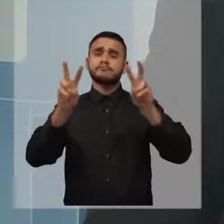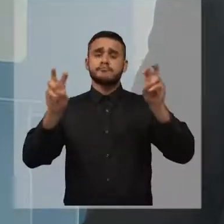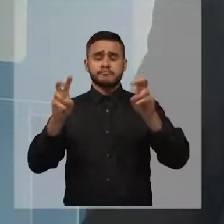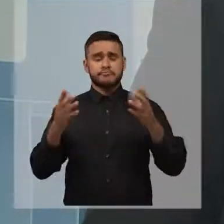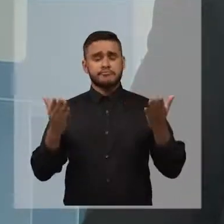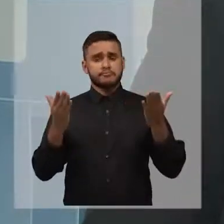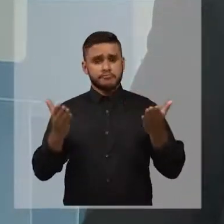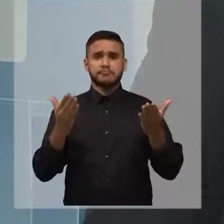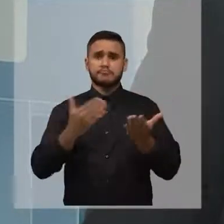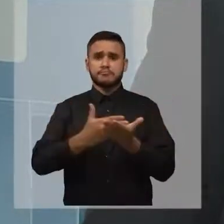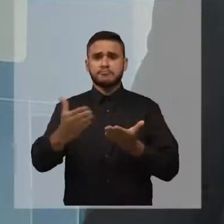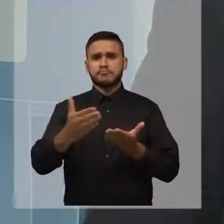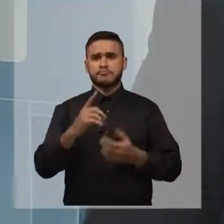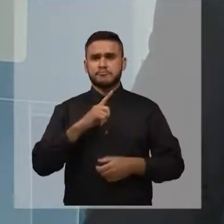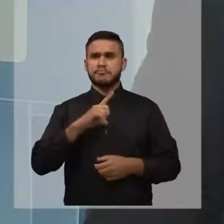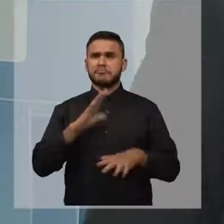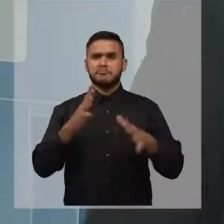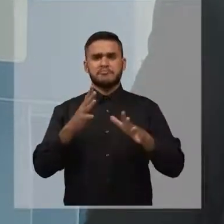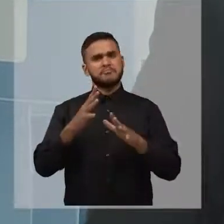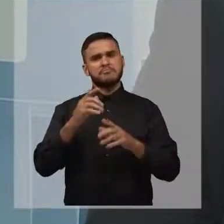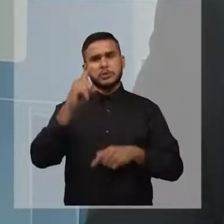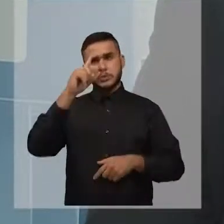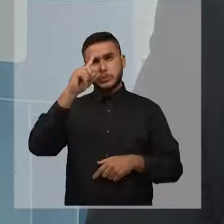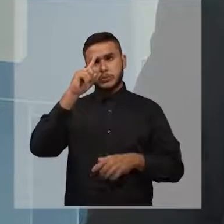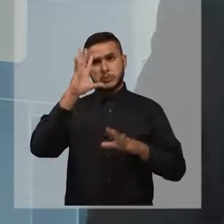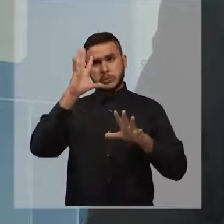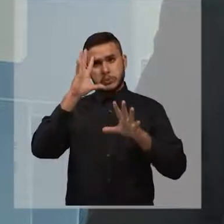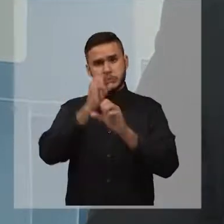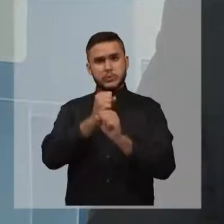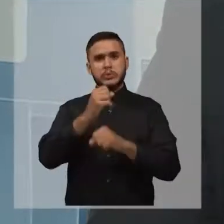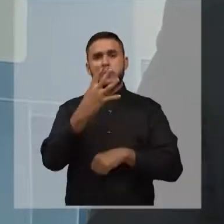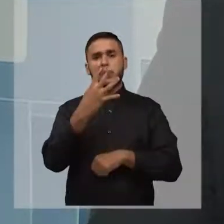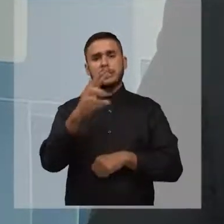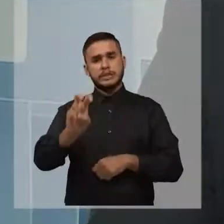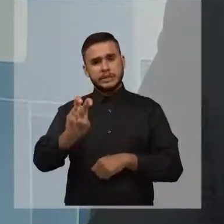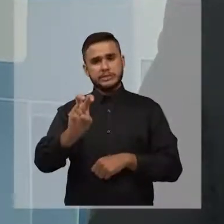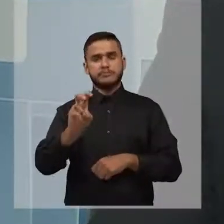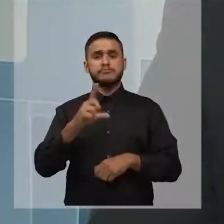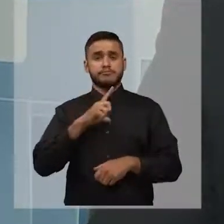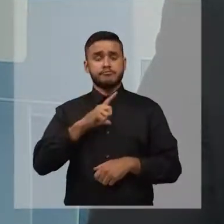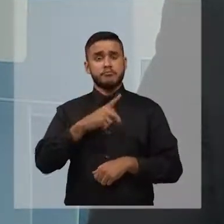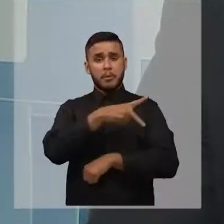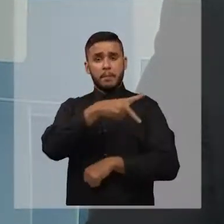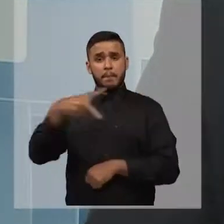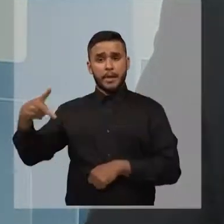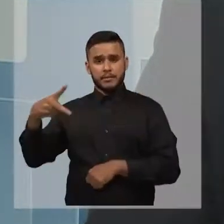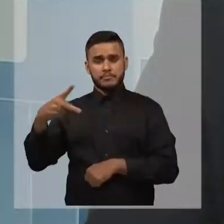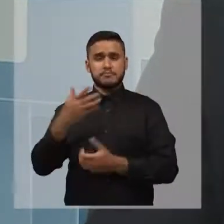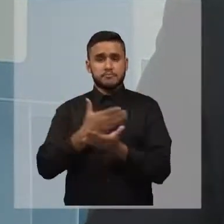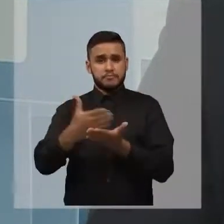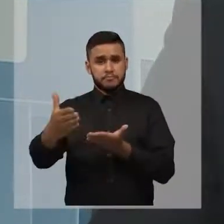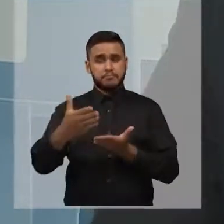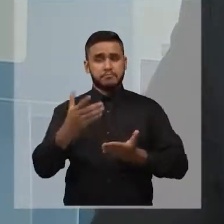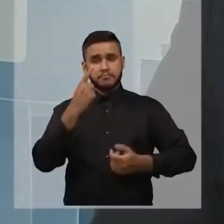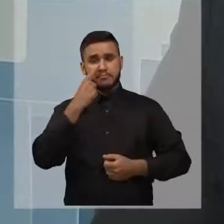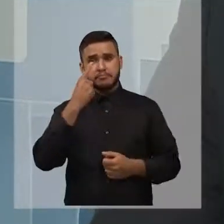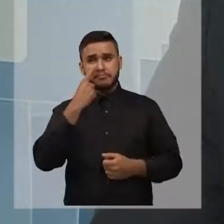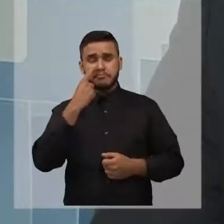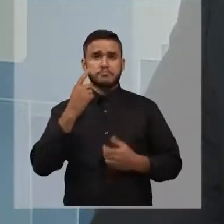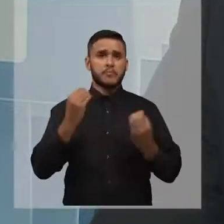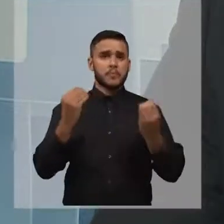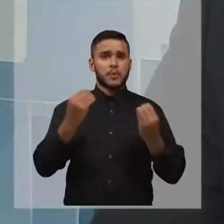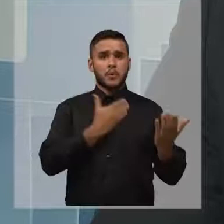há 45 dias, mas já dá para fazer avaliação, por